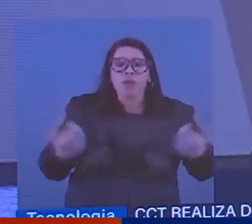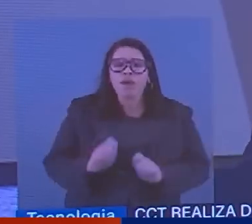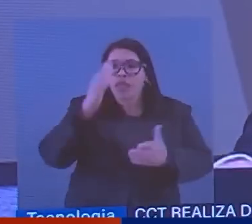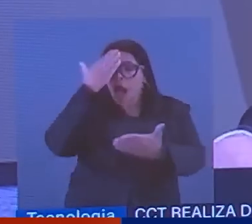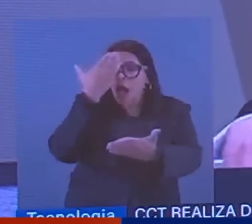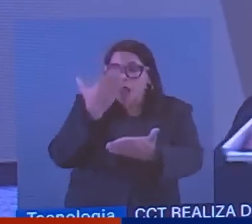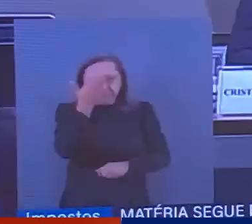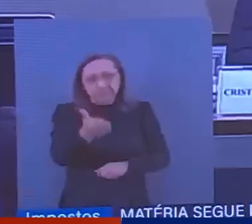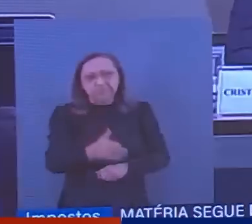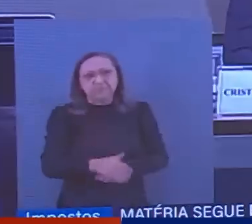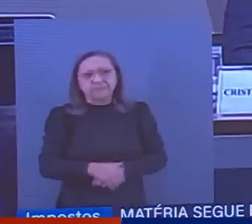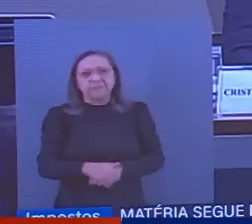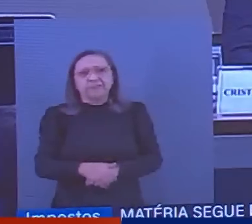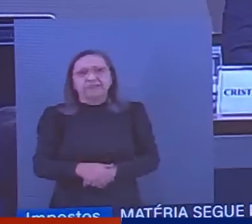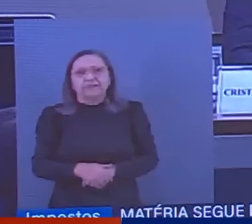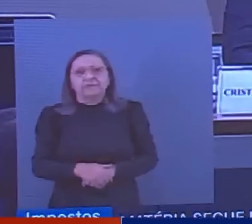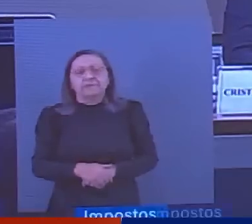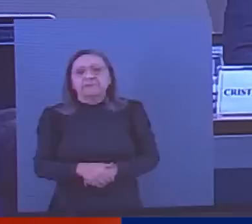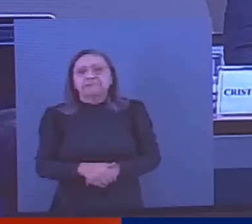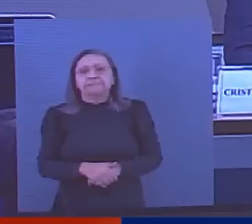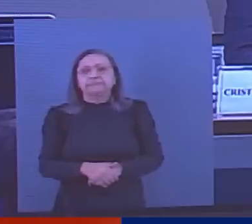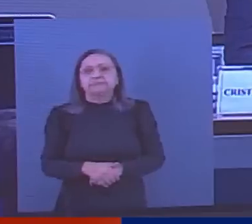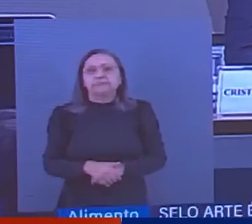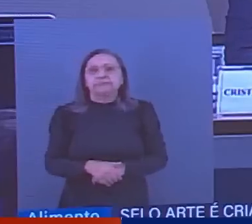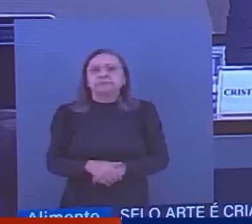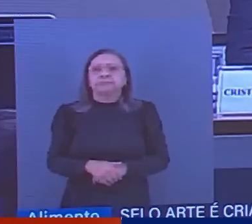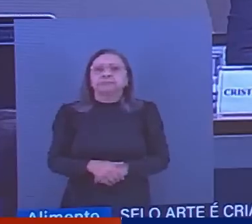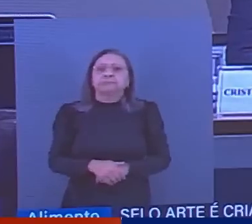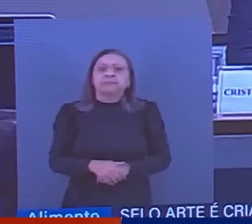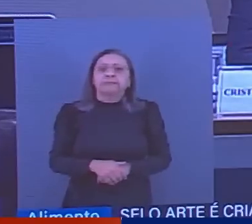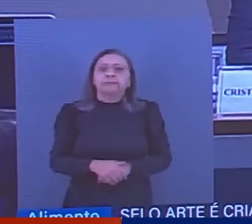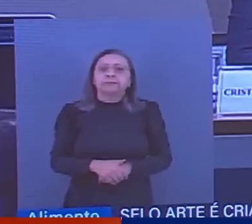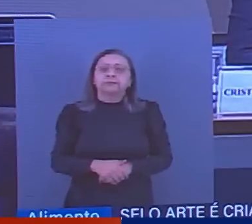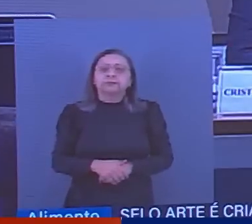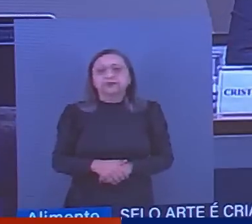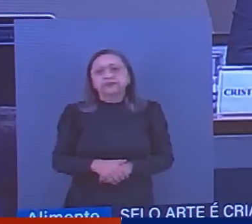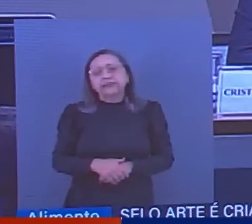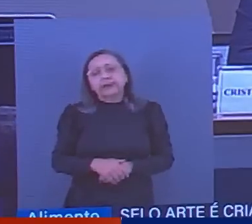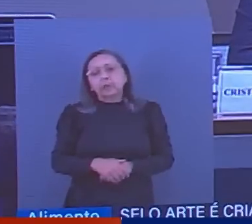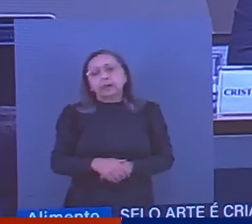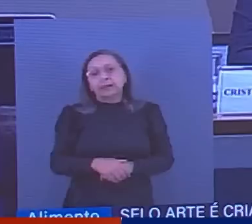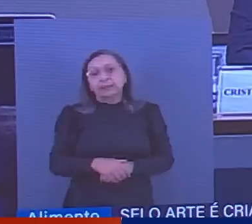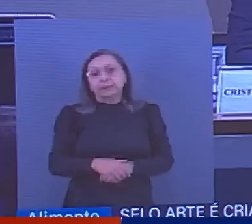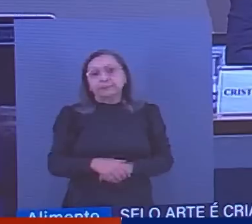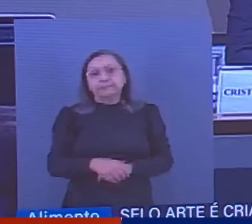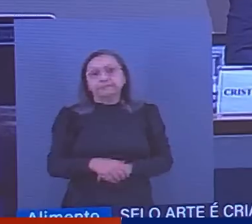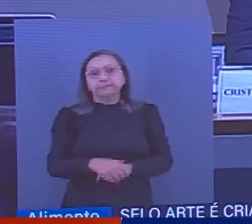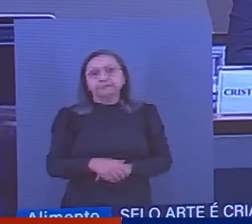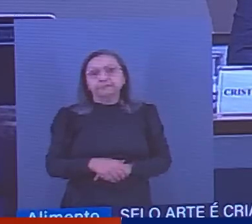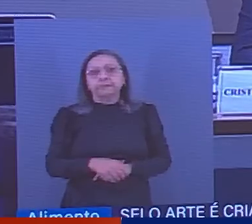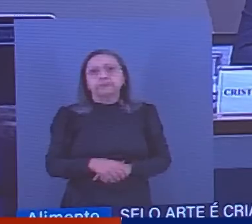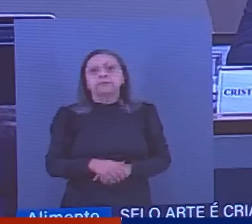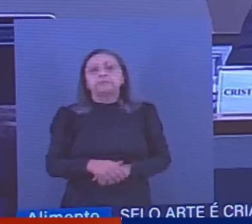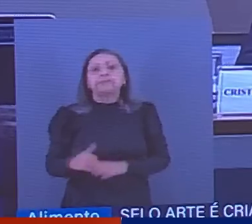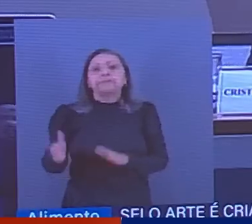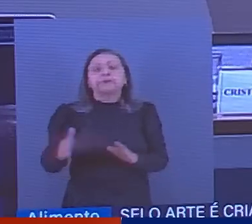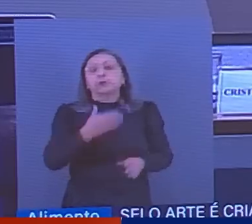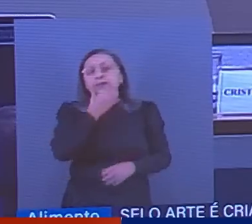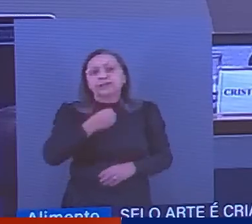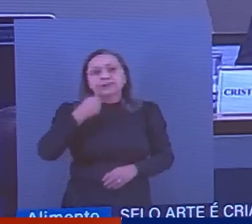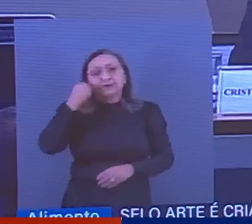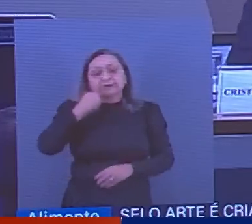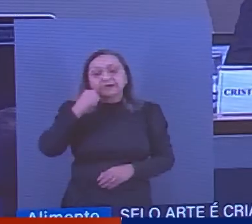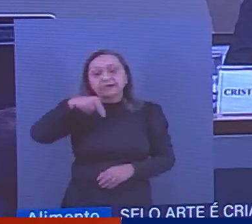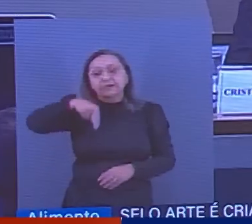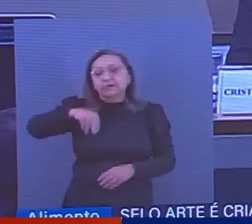ali perto de Dourados, onde moram os Guarani Caiovás. A foto, meu irmão, é de partir o coração. A foto é de